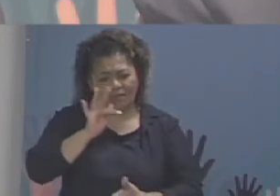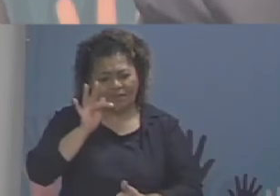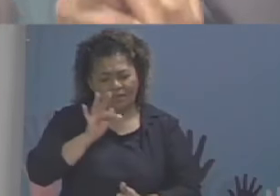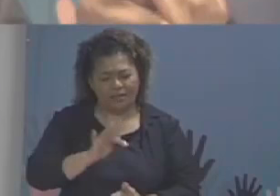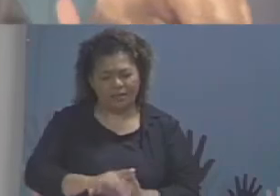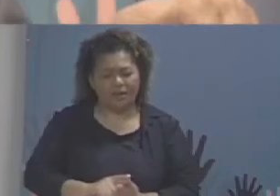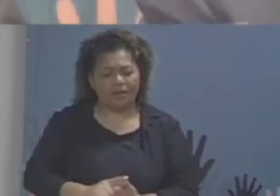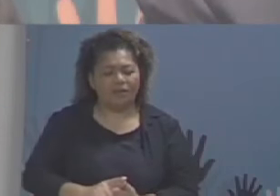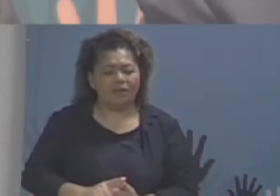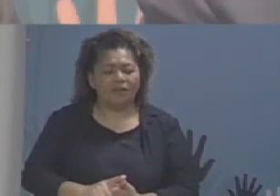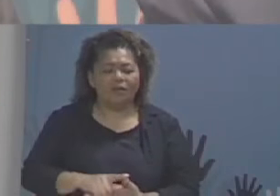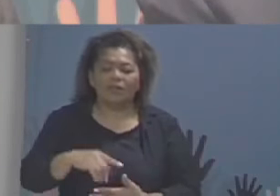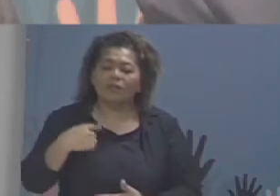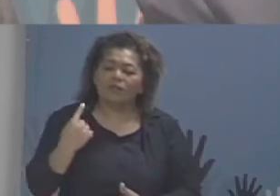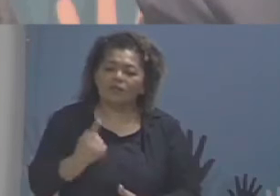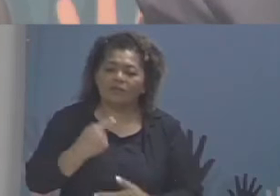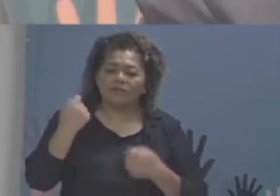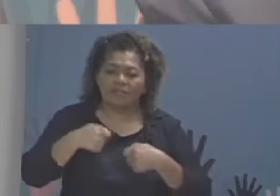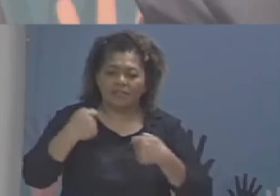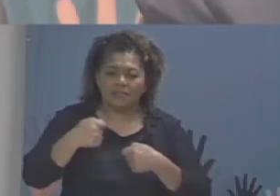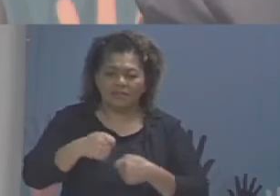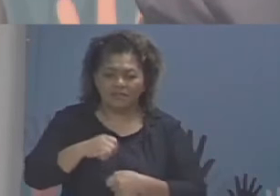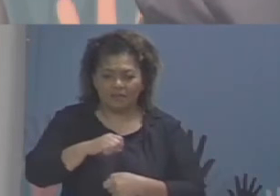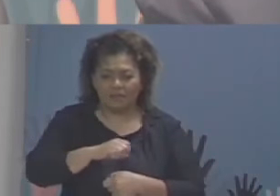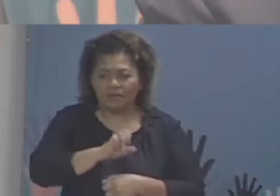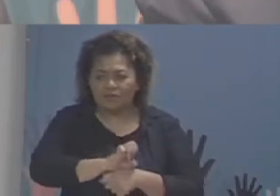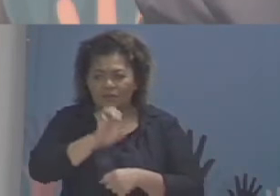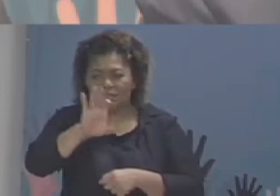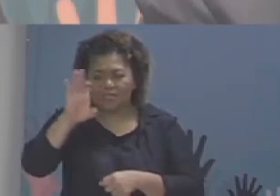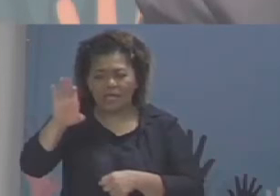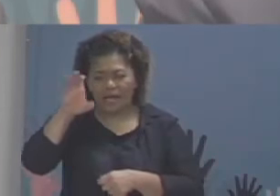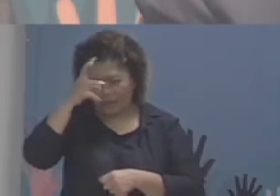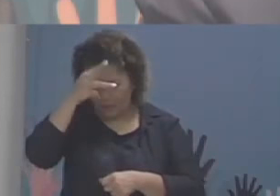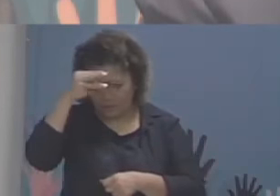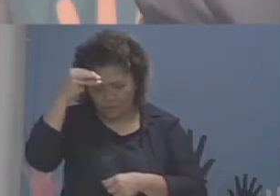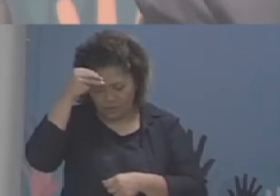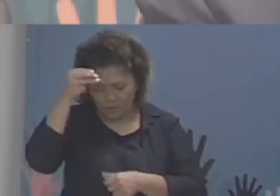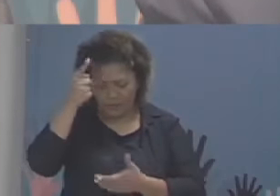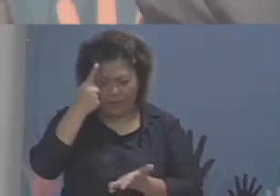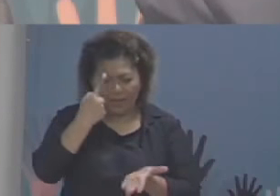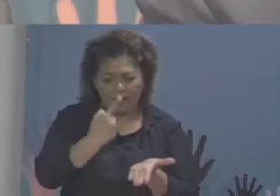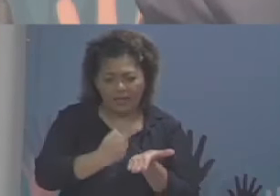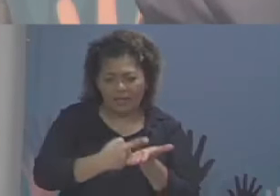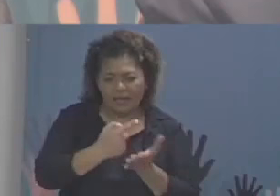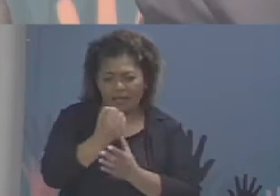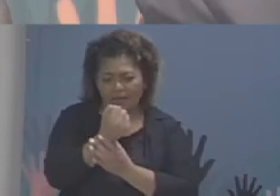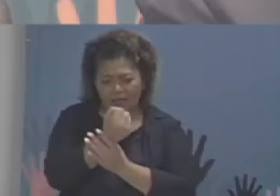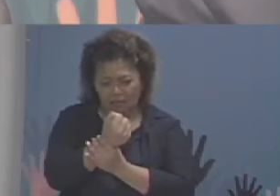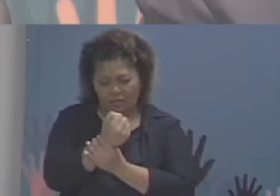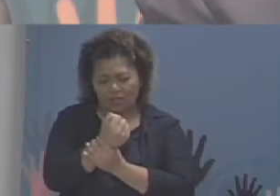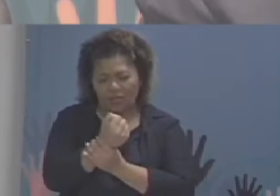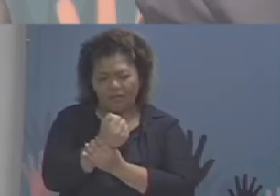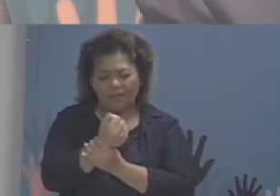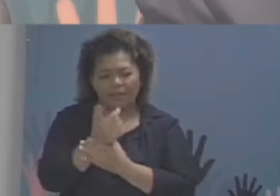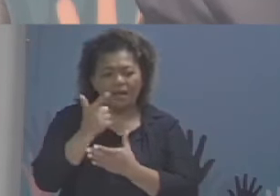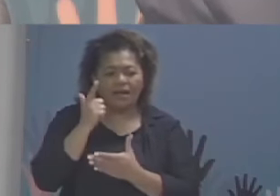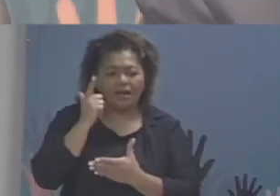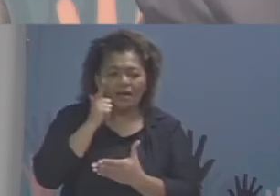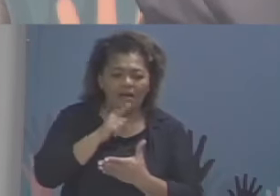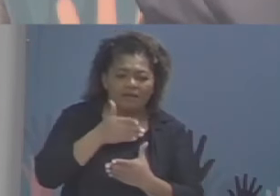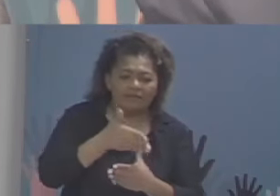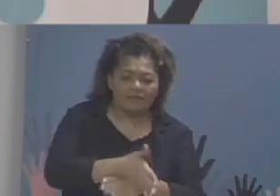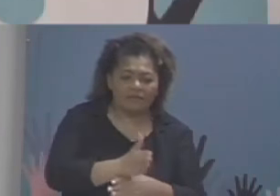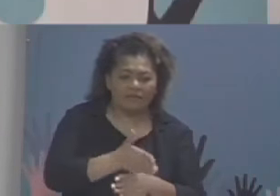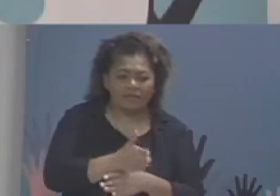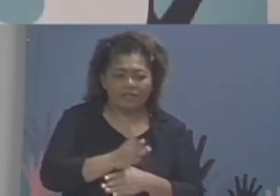as esferas federais, mas nós temos que fazer isso nos estados, nos municípios e garantir a efetivação dessas políticas que melhoram as